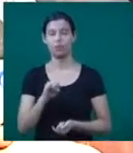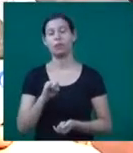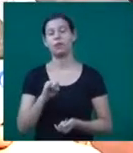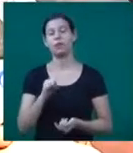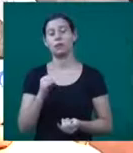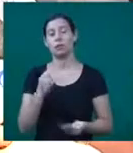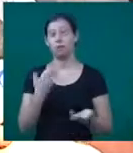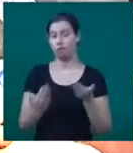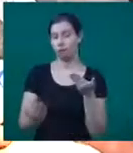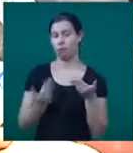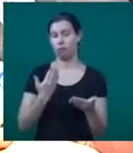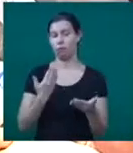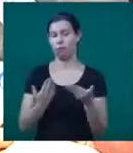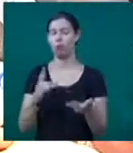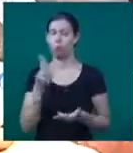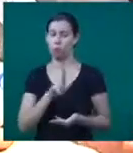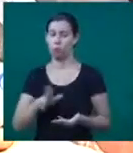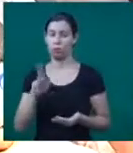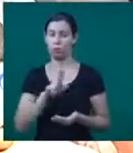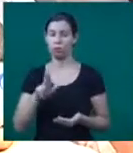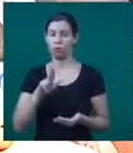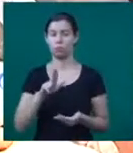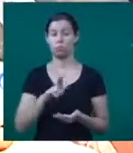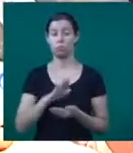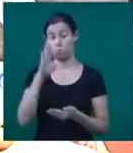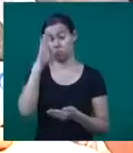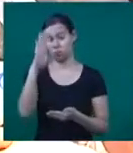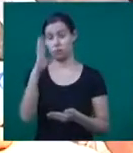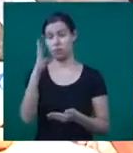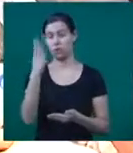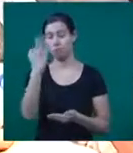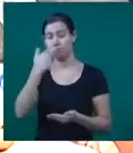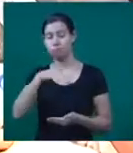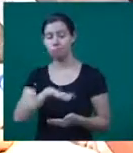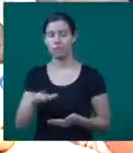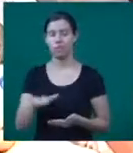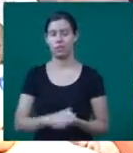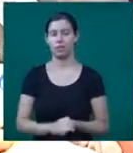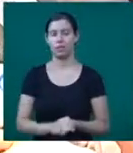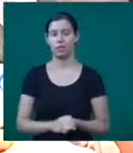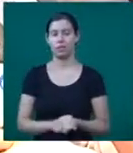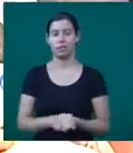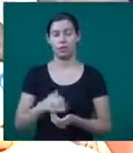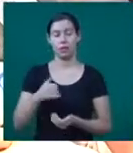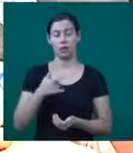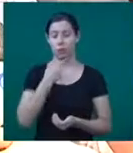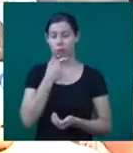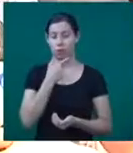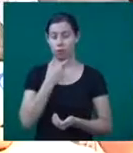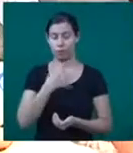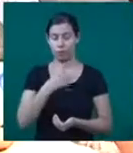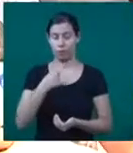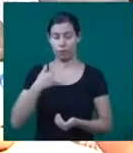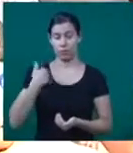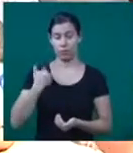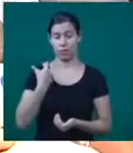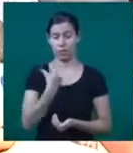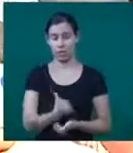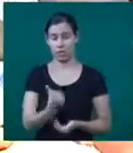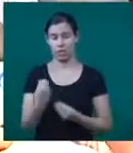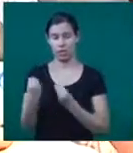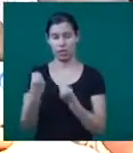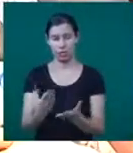importante, principalmente quando a gente está falando de criança. Não tem também por que você dar um presente para o seu filho de 6 anos, um celular com 3G,